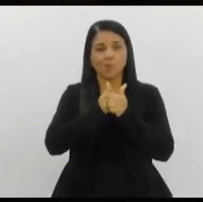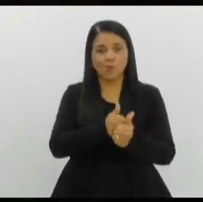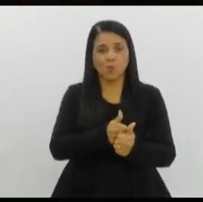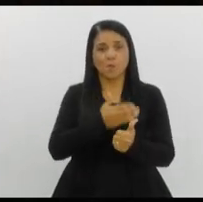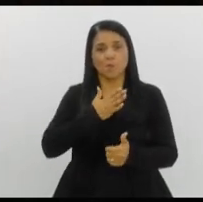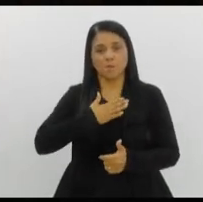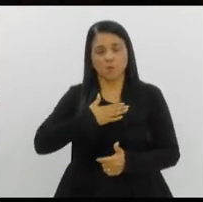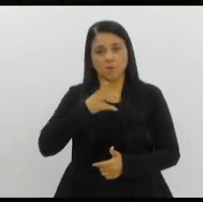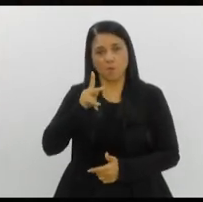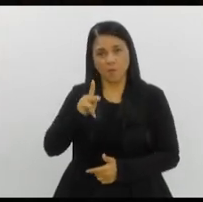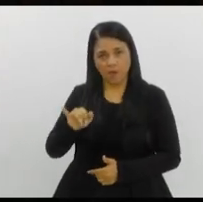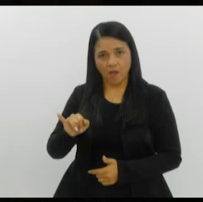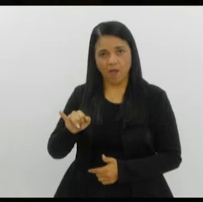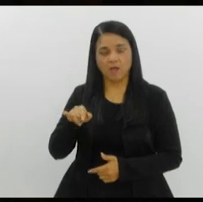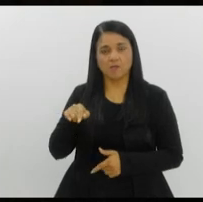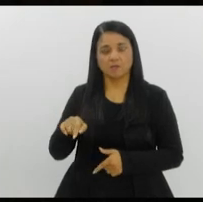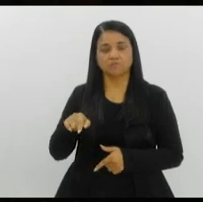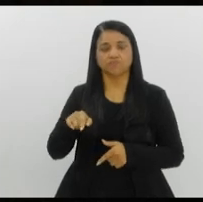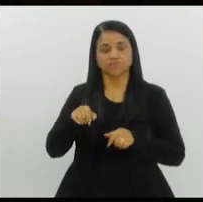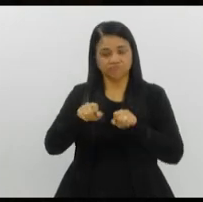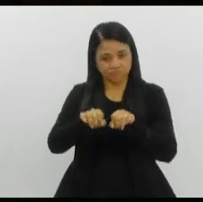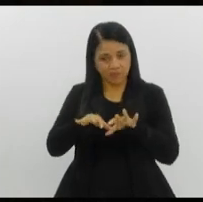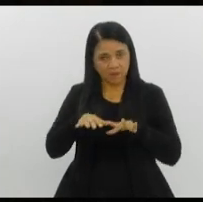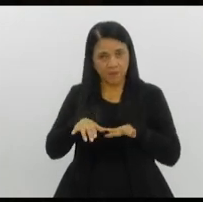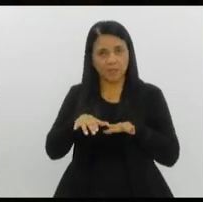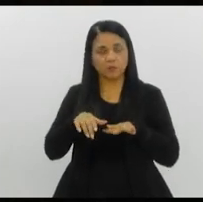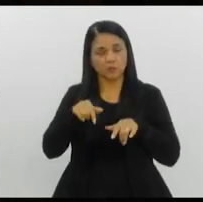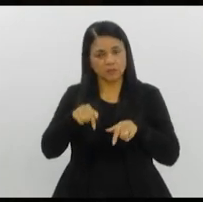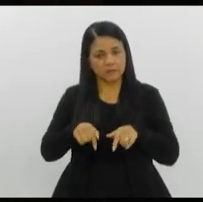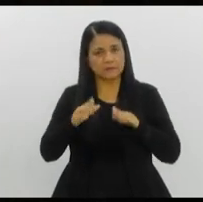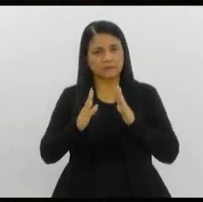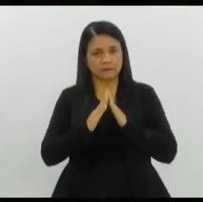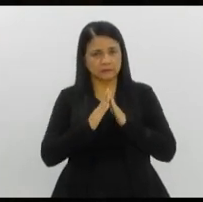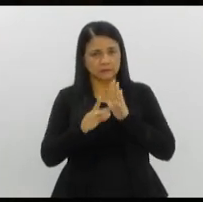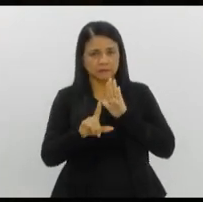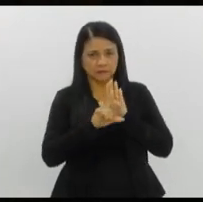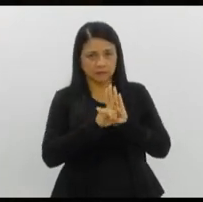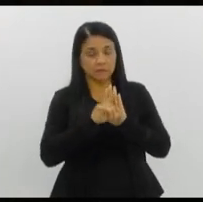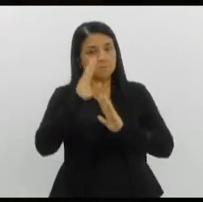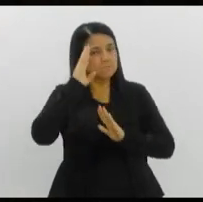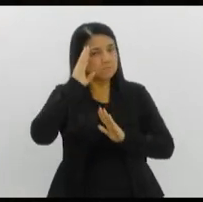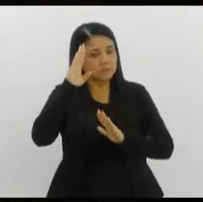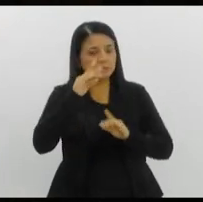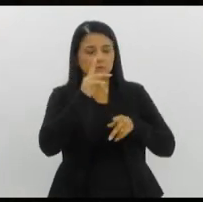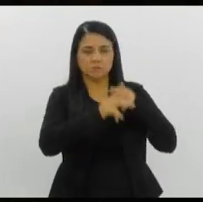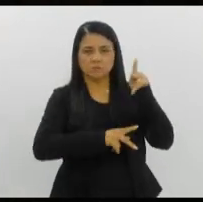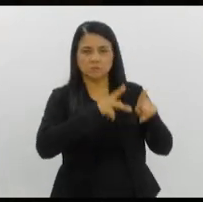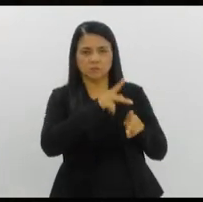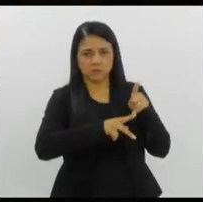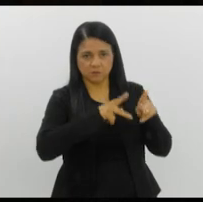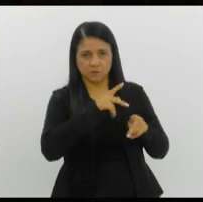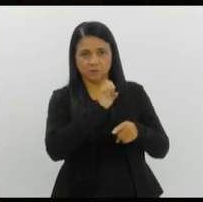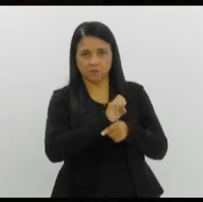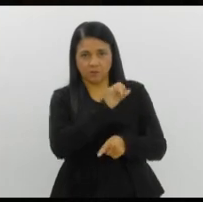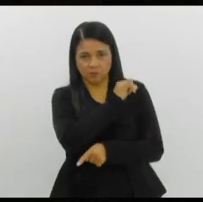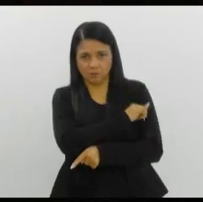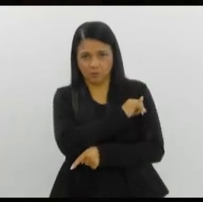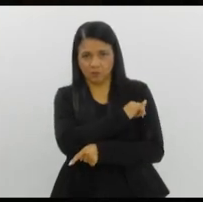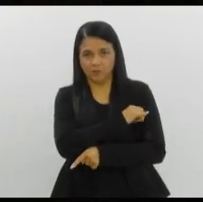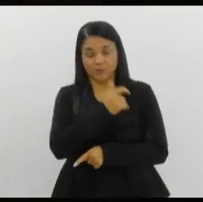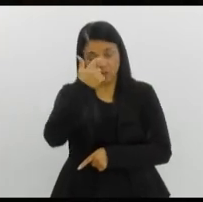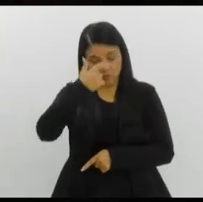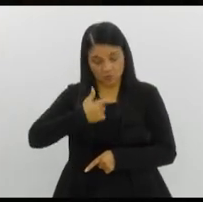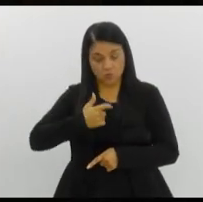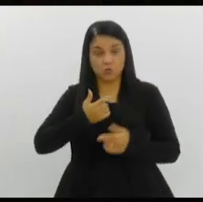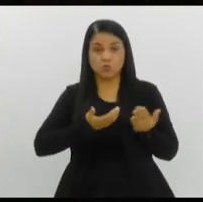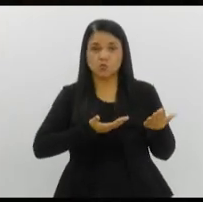pai tendo com esse parlamento, com essa casa, mas principalmente com a população do nosso estado. Eu fui um